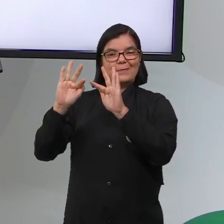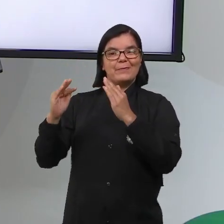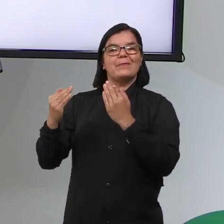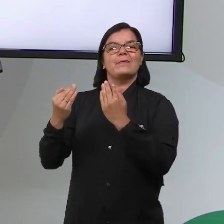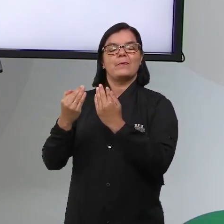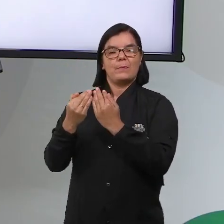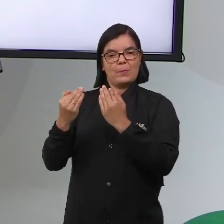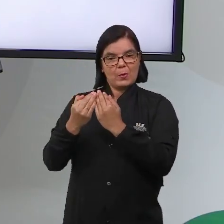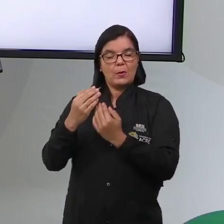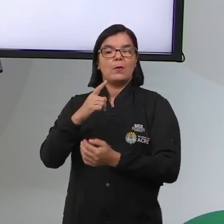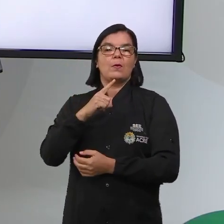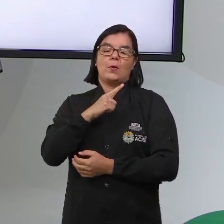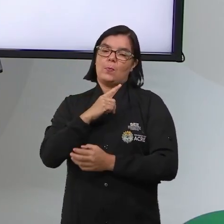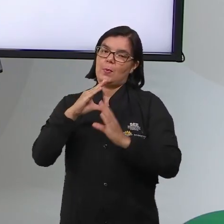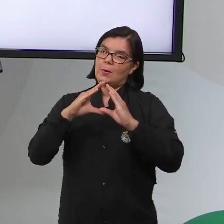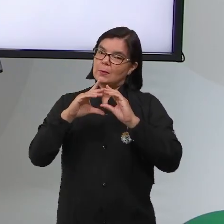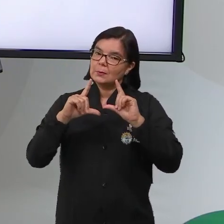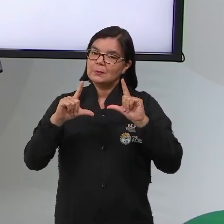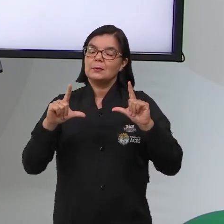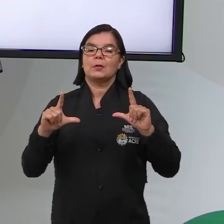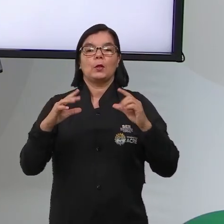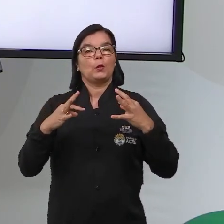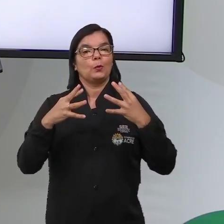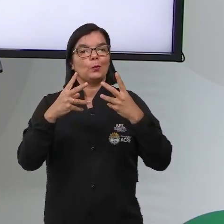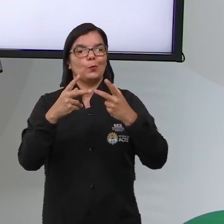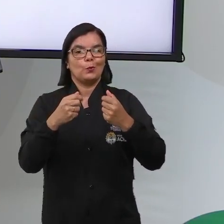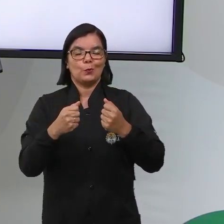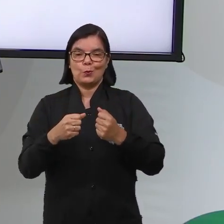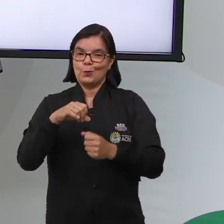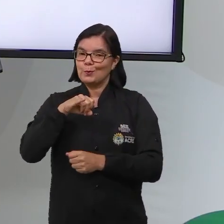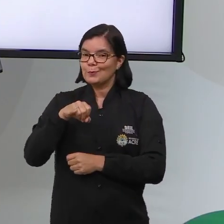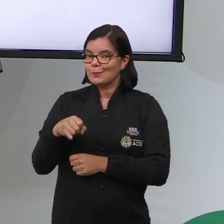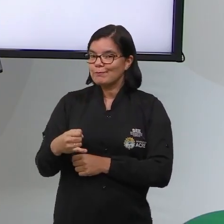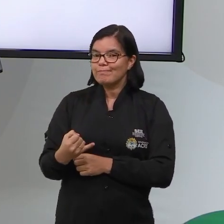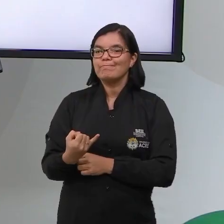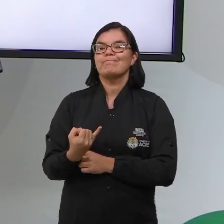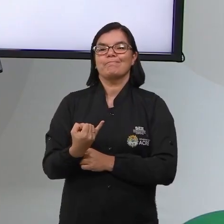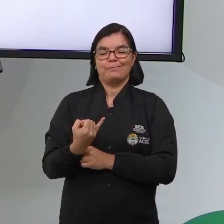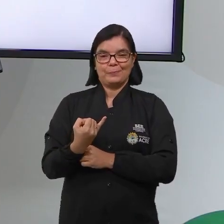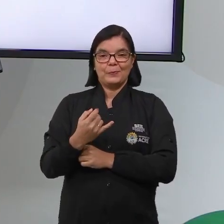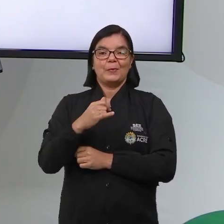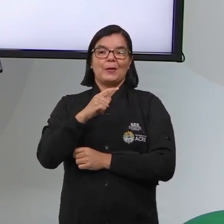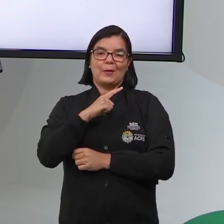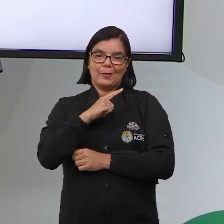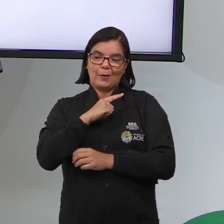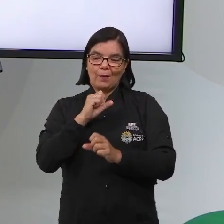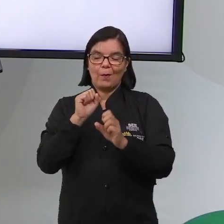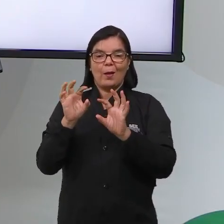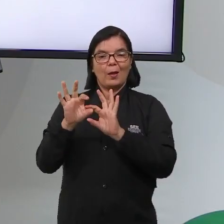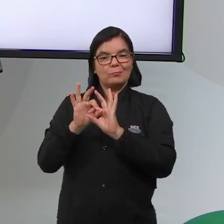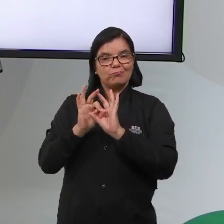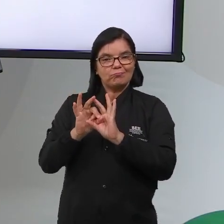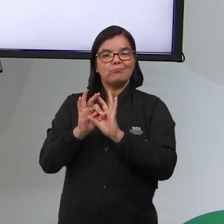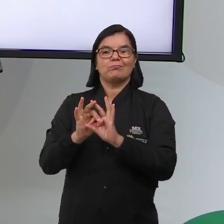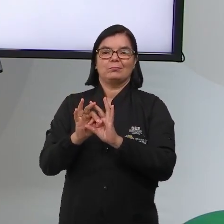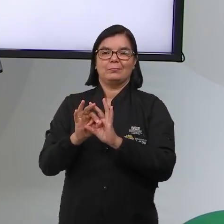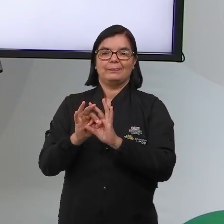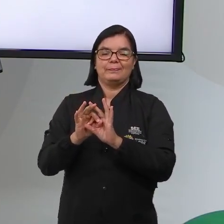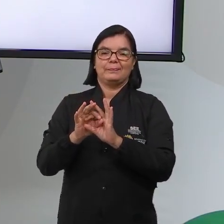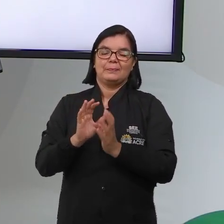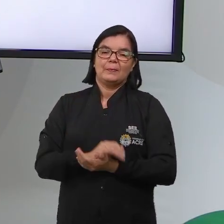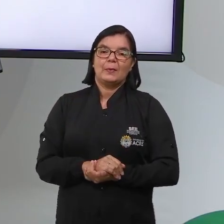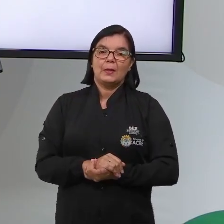irei usufruir, obviamente, de todos os privilégios que, no caso, estão associados a essas